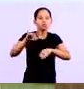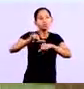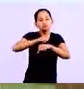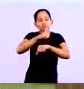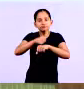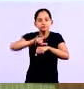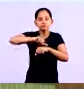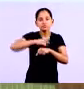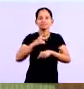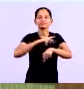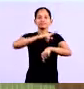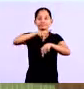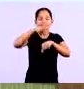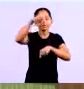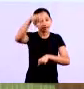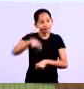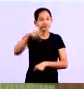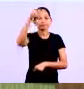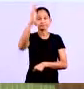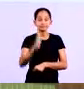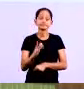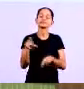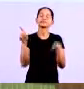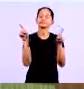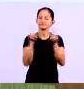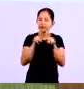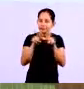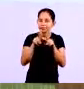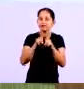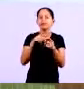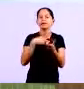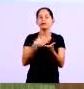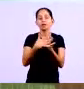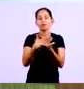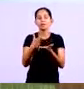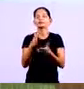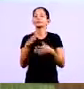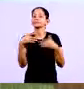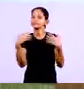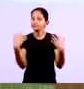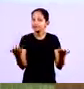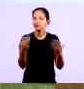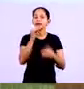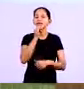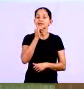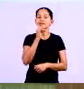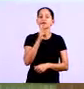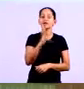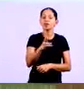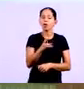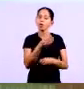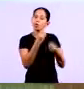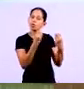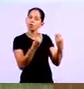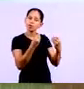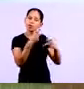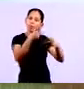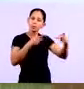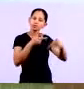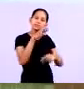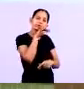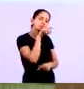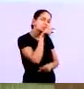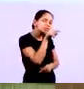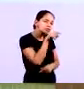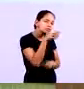já começou a acontecer a mesma coisa. O bom exemplo e o mau exemplo caminham muito rápido. Então o mau exemplo de planejamento tributário caminhou